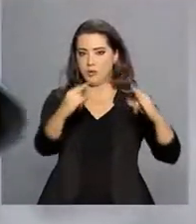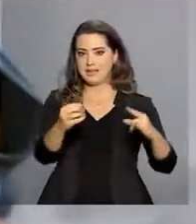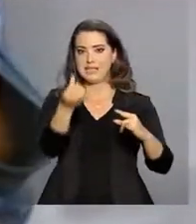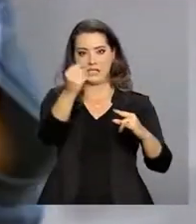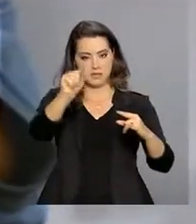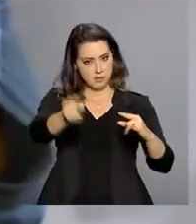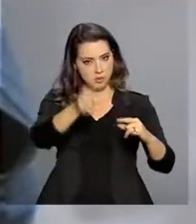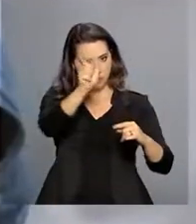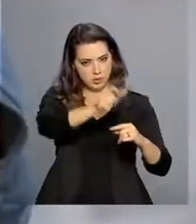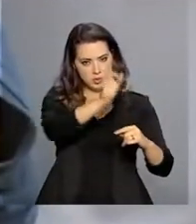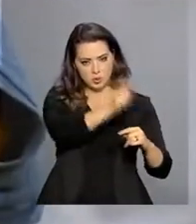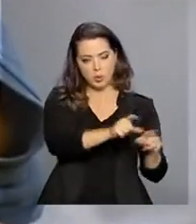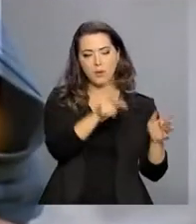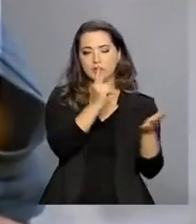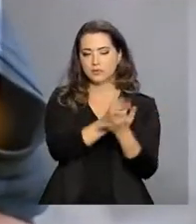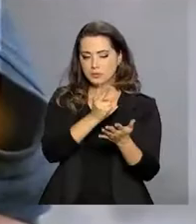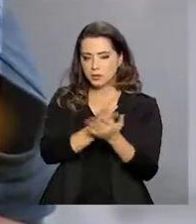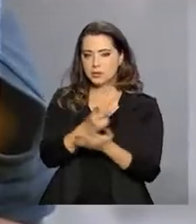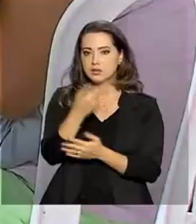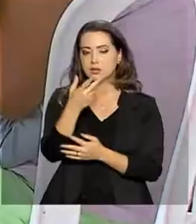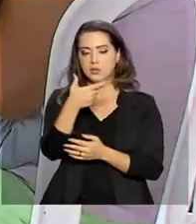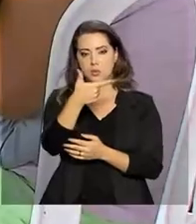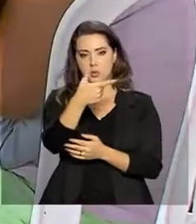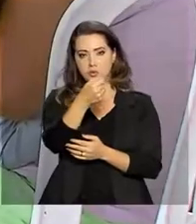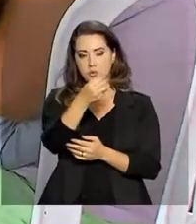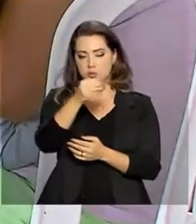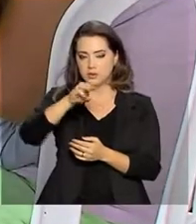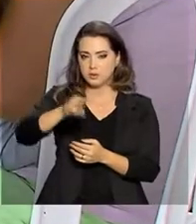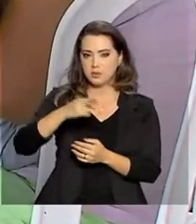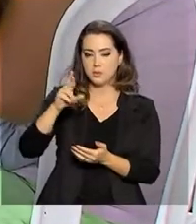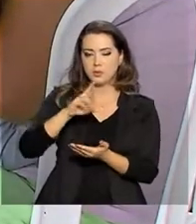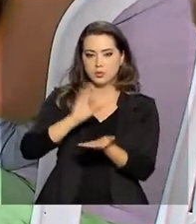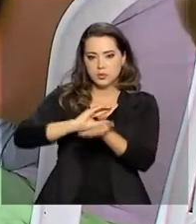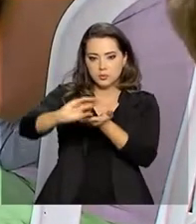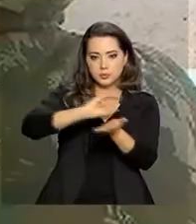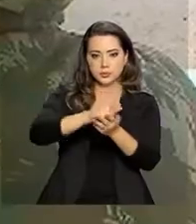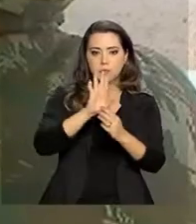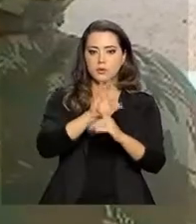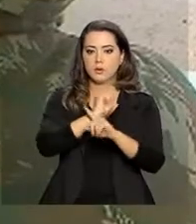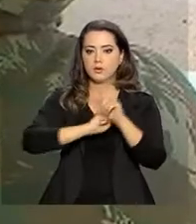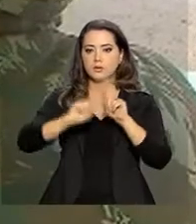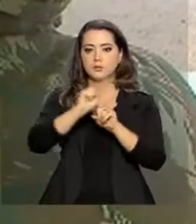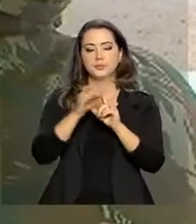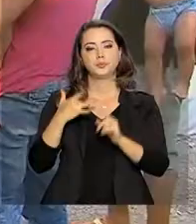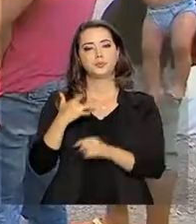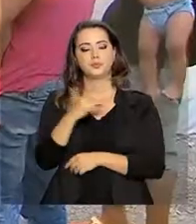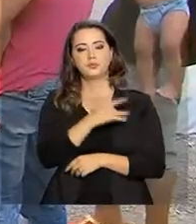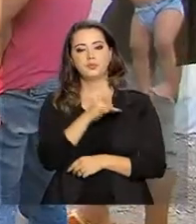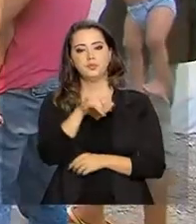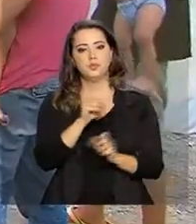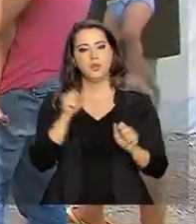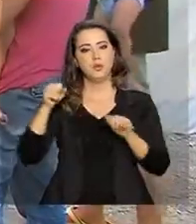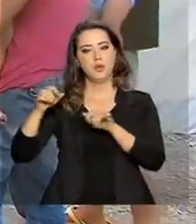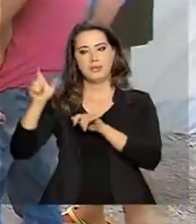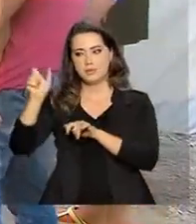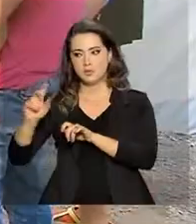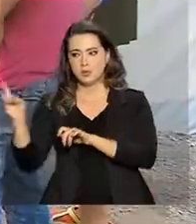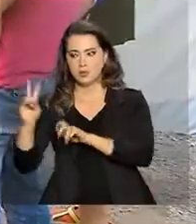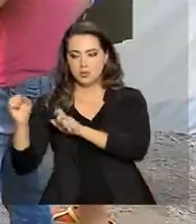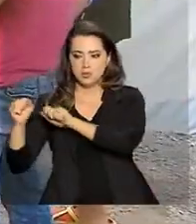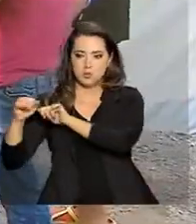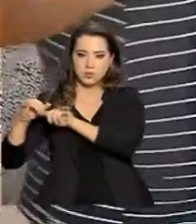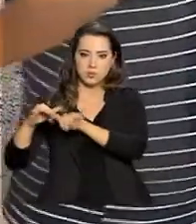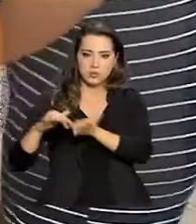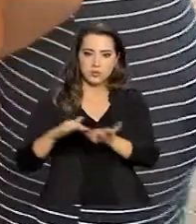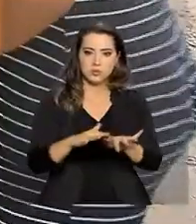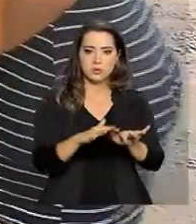da liberação de 200 milhões de reais para reforçar a assistência social e a saúde, o fluxo migratório de